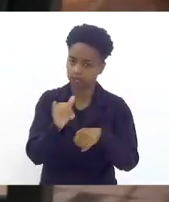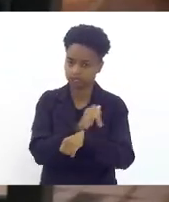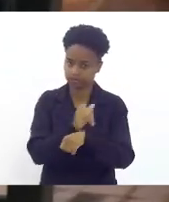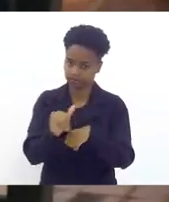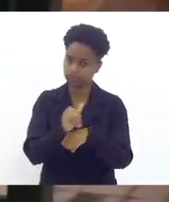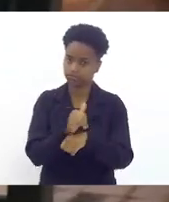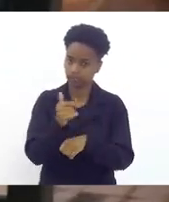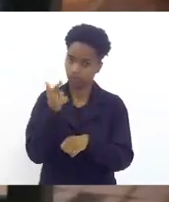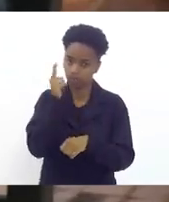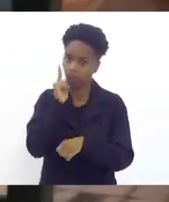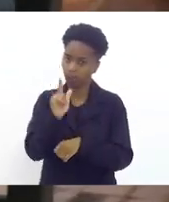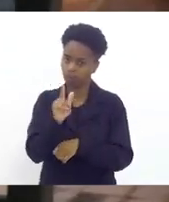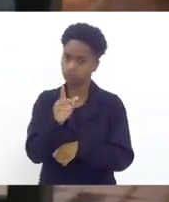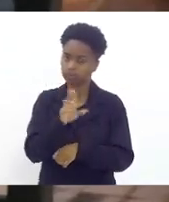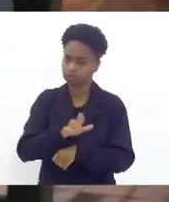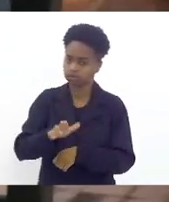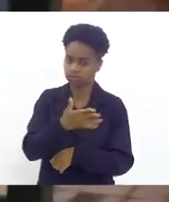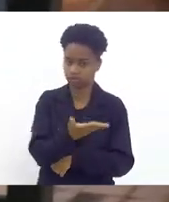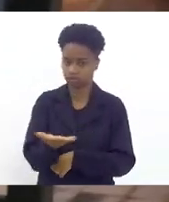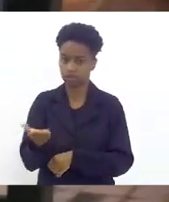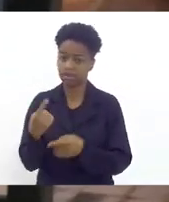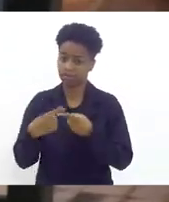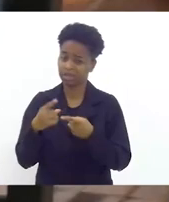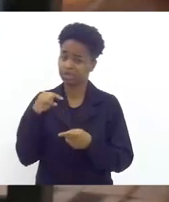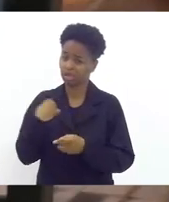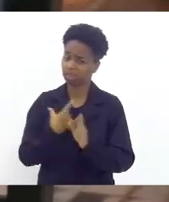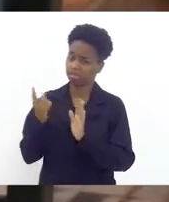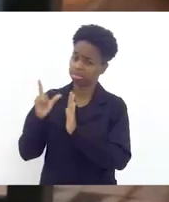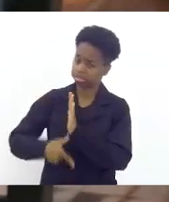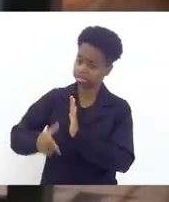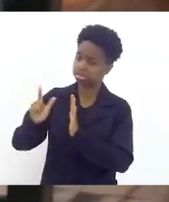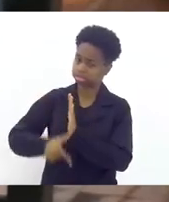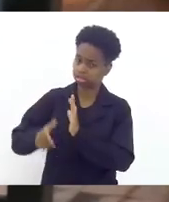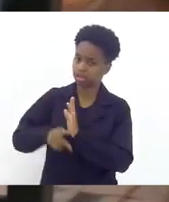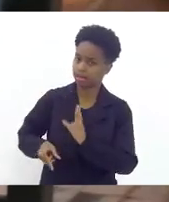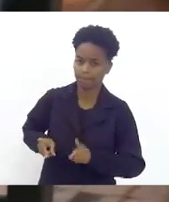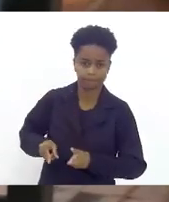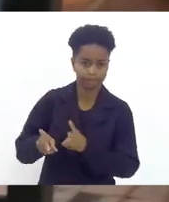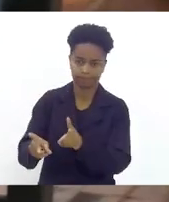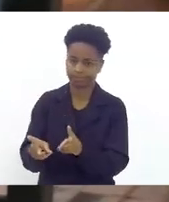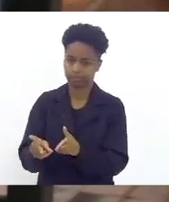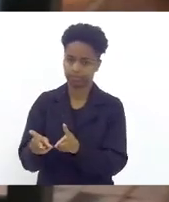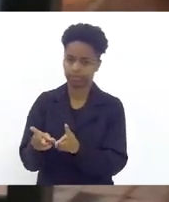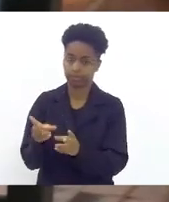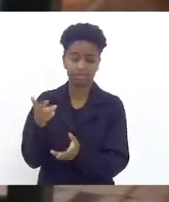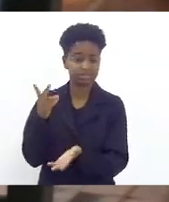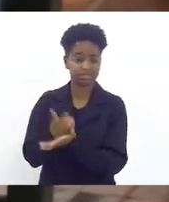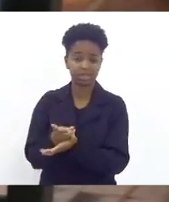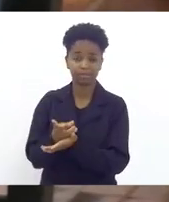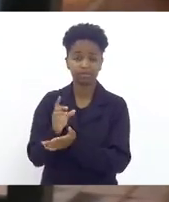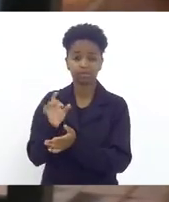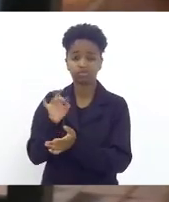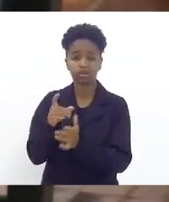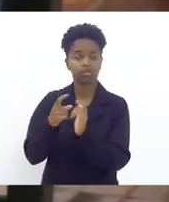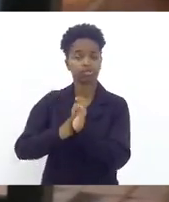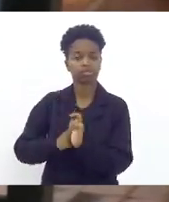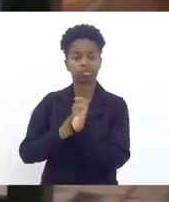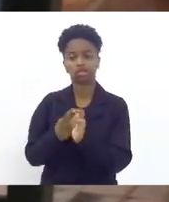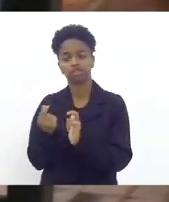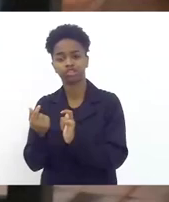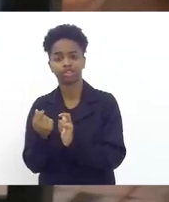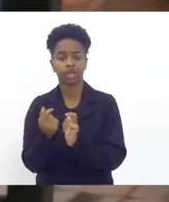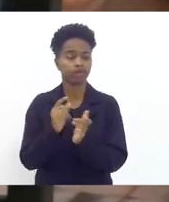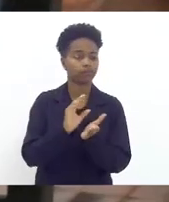para aplicação desses recursos só não vamos ficar para trás Como já estamos ficando montados no recurso no dinheiro